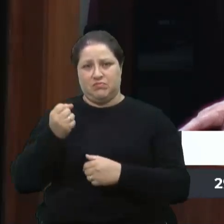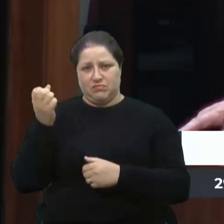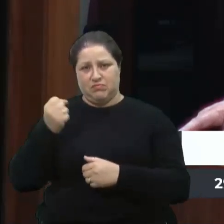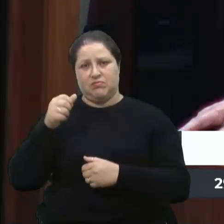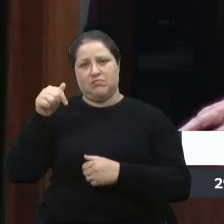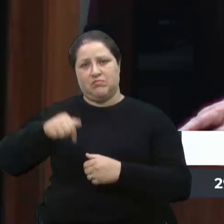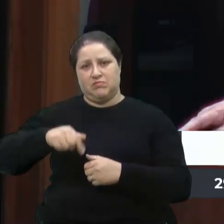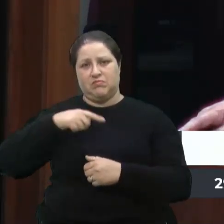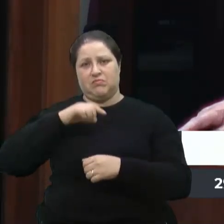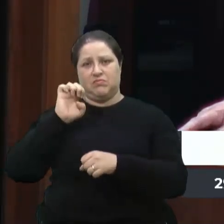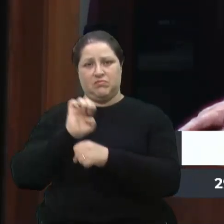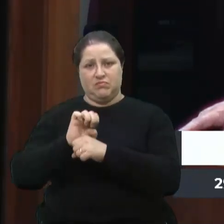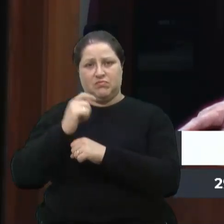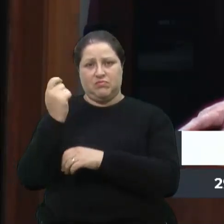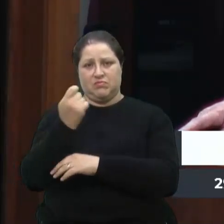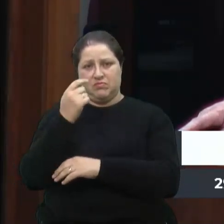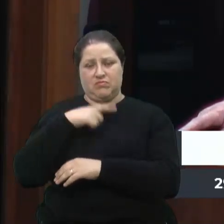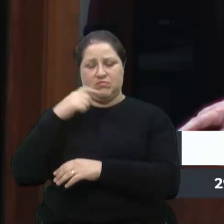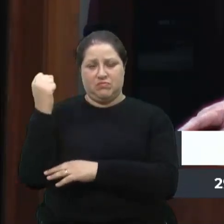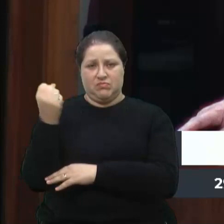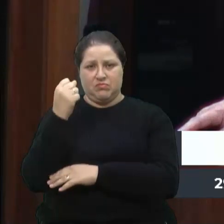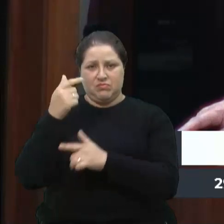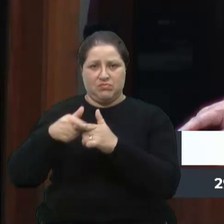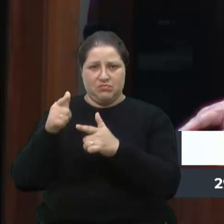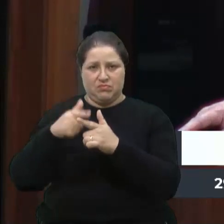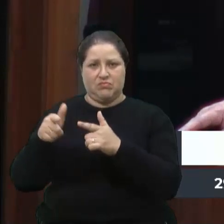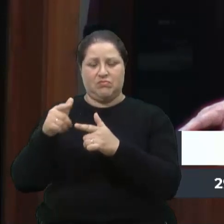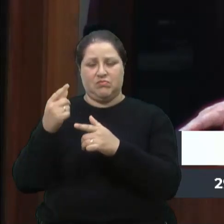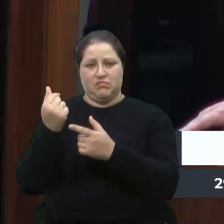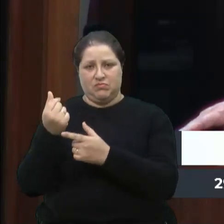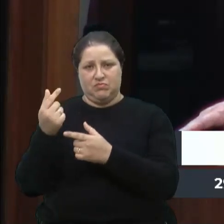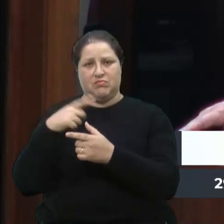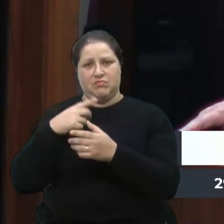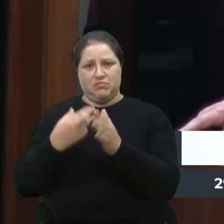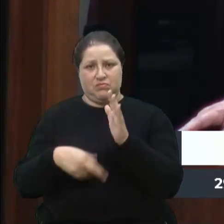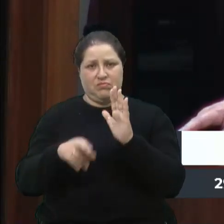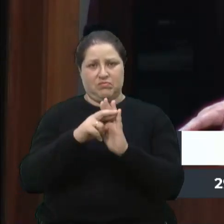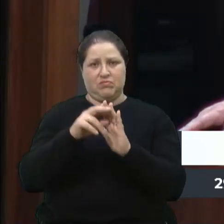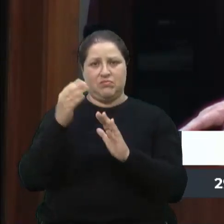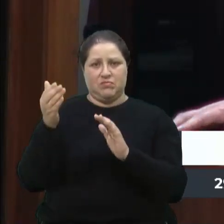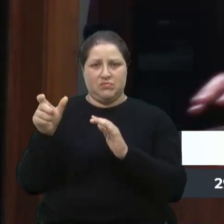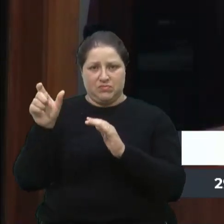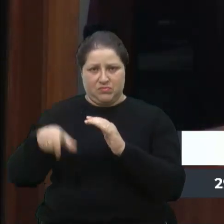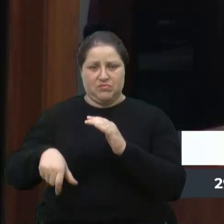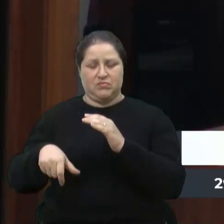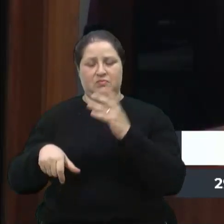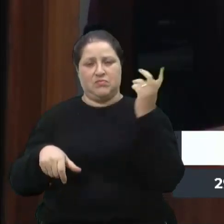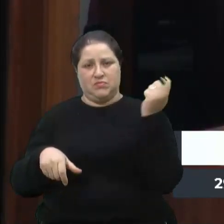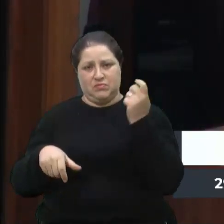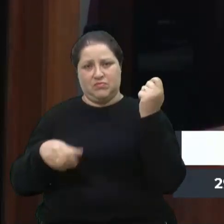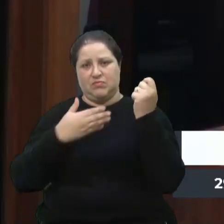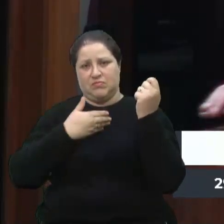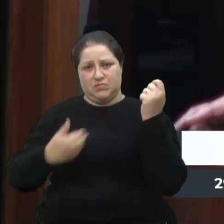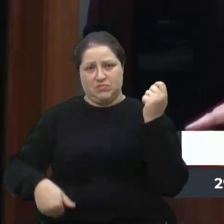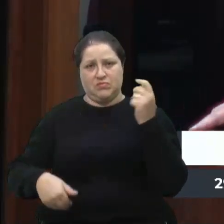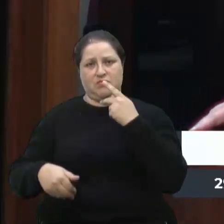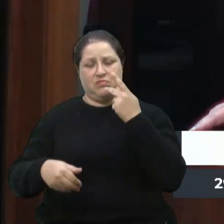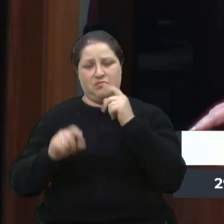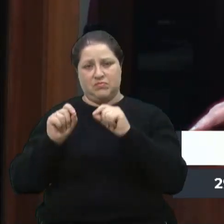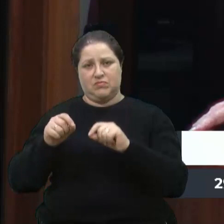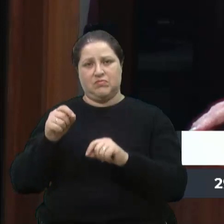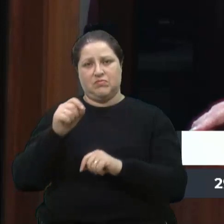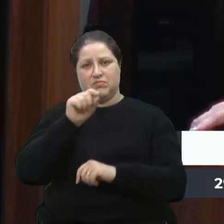do Sul também tem sérios problemas financeiros que estão sendo reestruturados. E até o governador Leite, no Fórum da Liberdade, citou, disse: o Zema